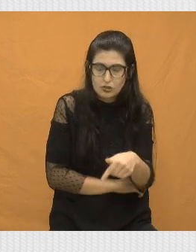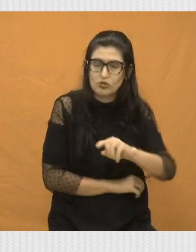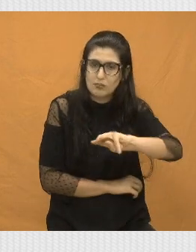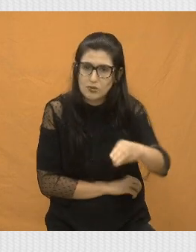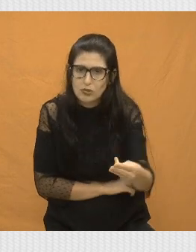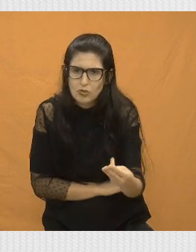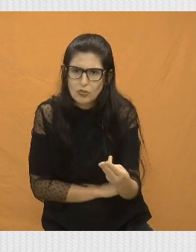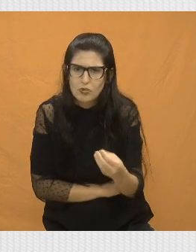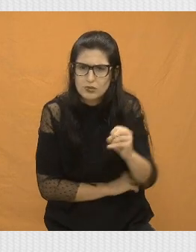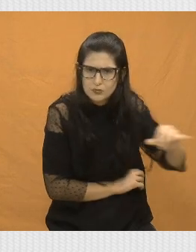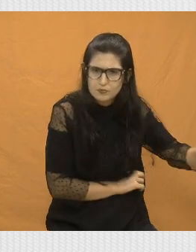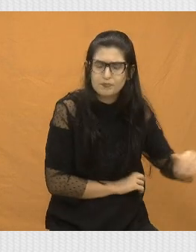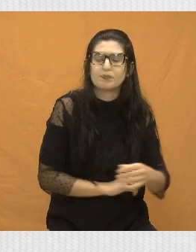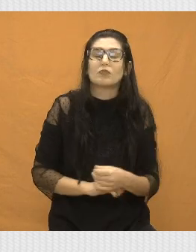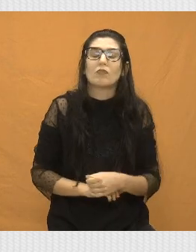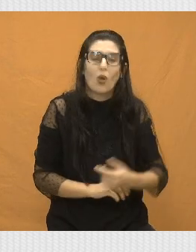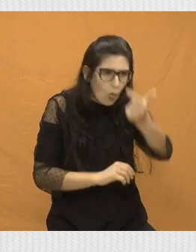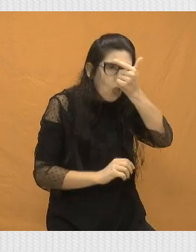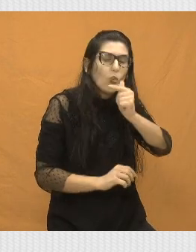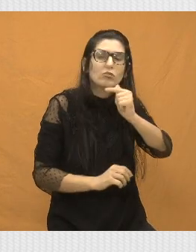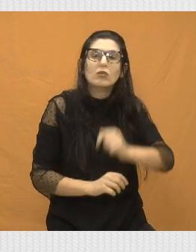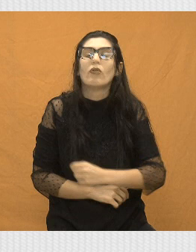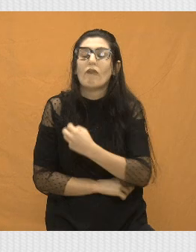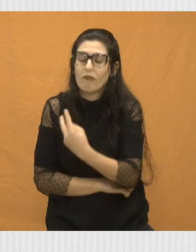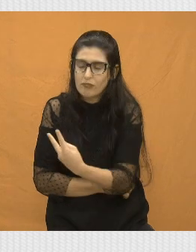107.979.000 e teve uma arrecadação de